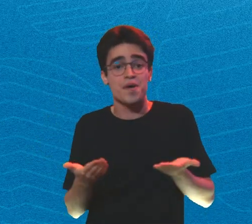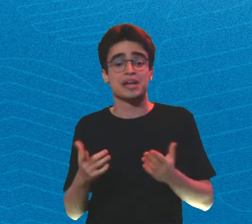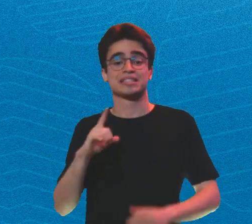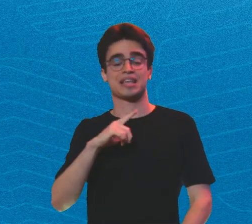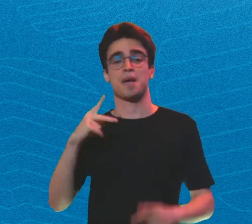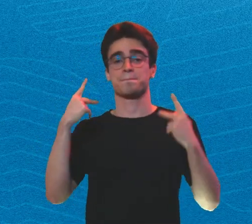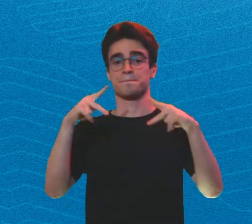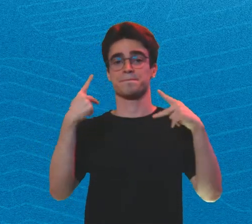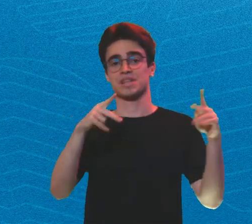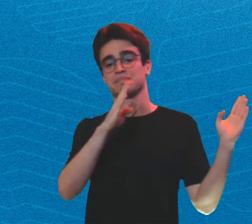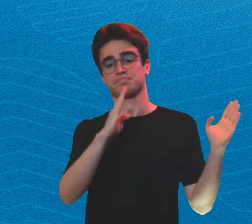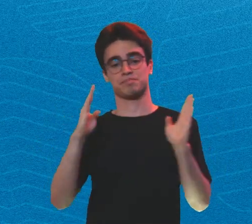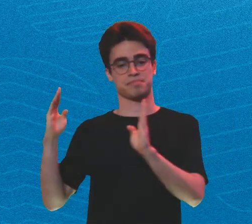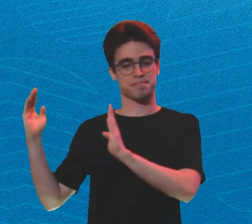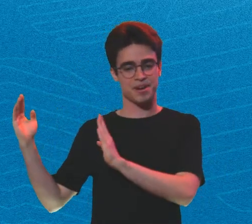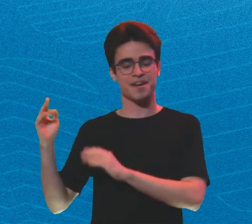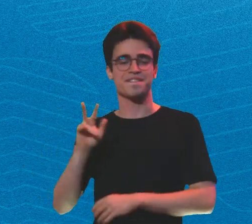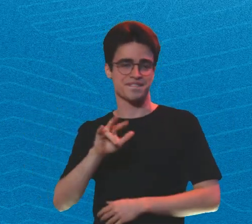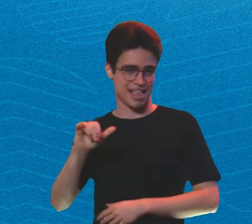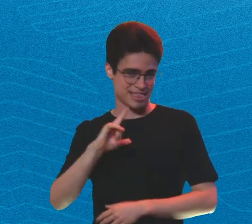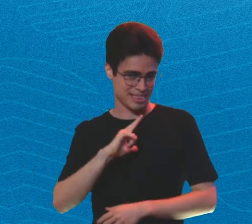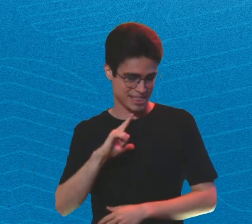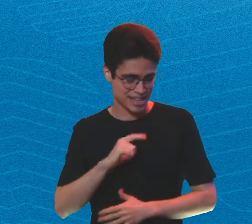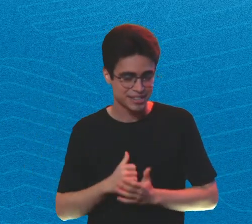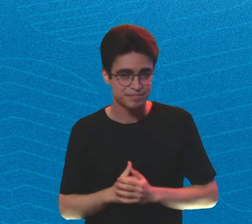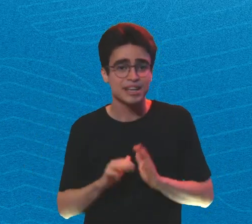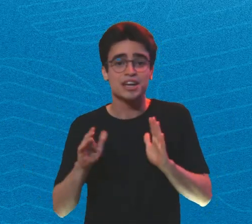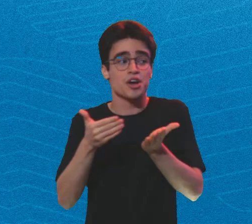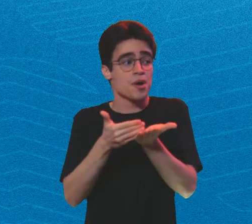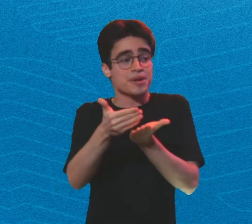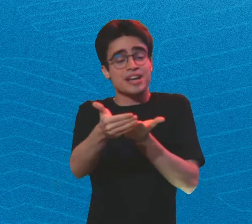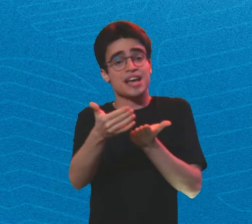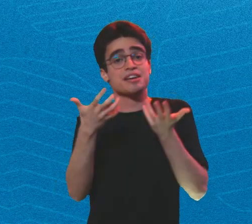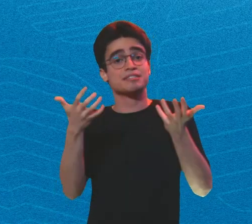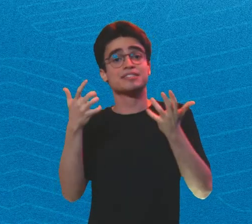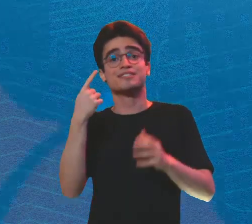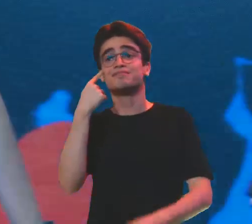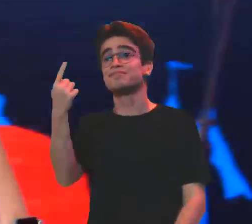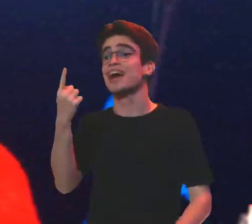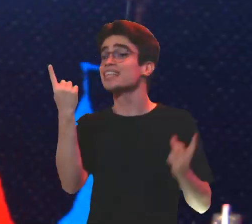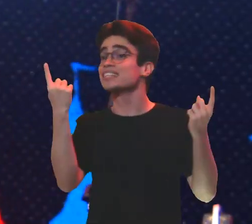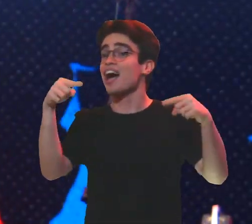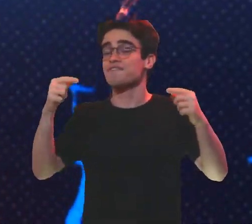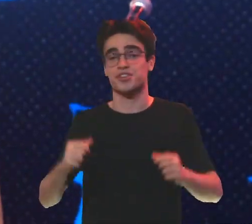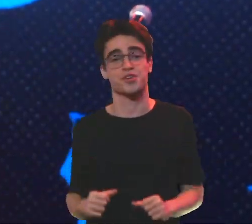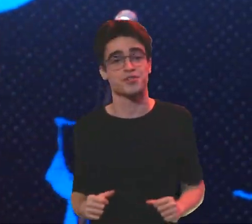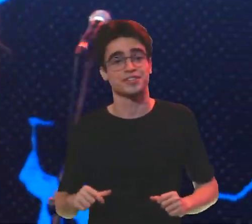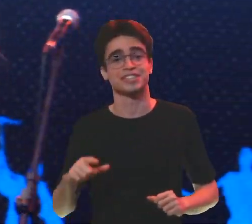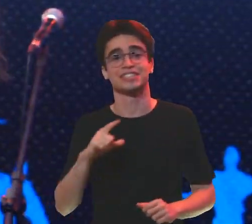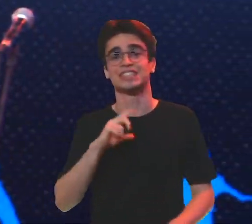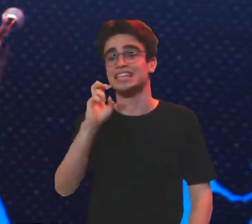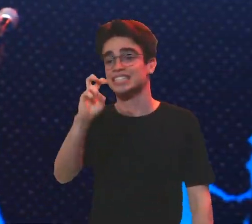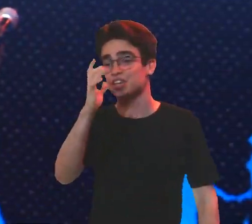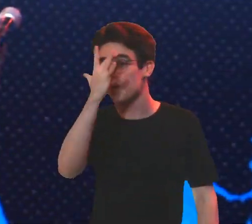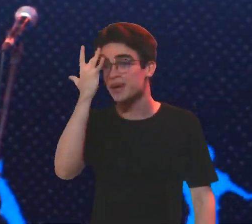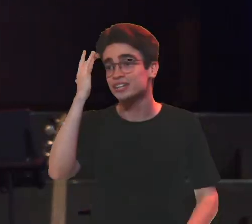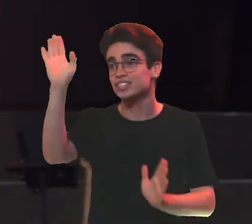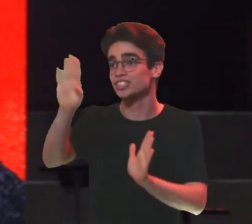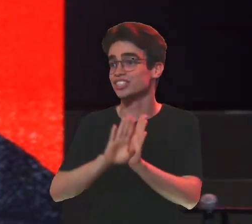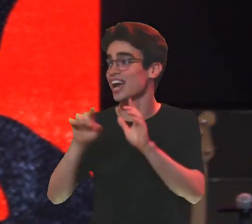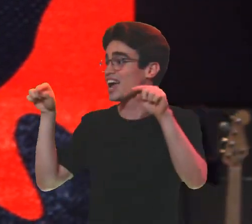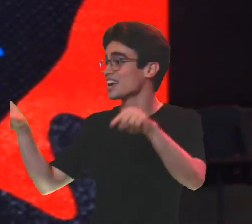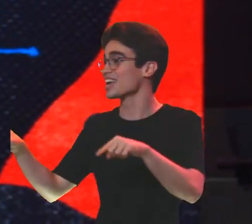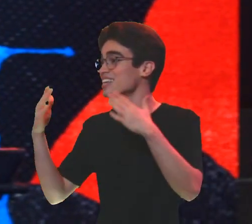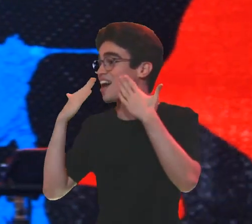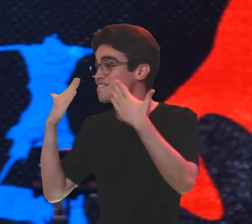aí, Heróis da Fé. E para a gente começar, eu queria fazer um desafio aí. As primeiras 5 pessoas que chegarem